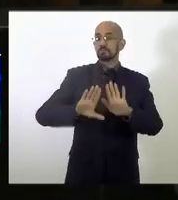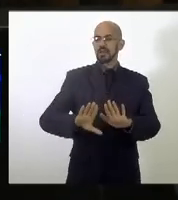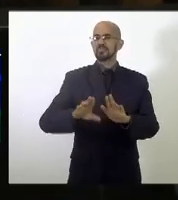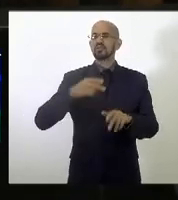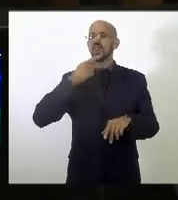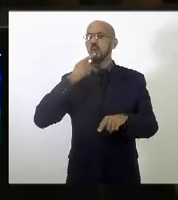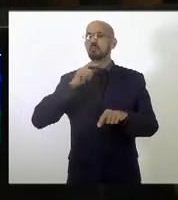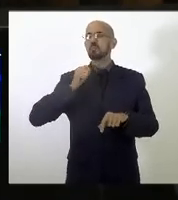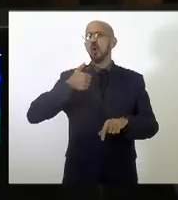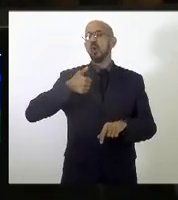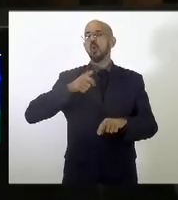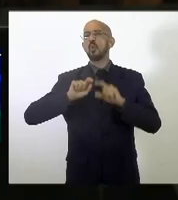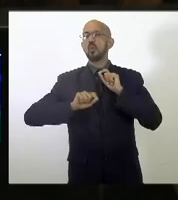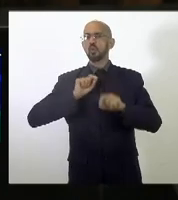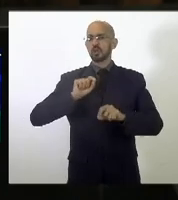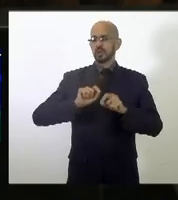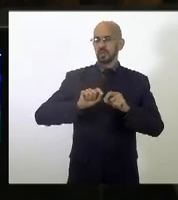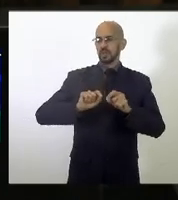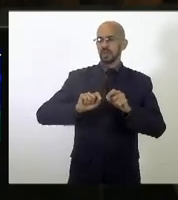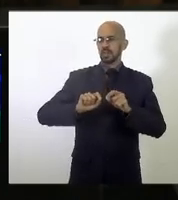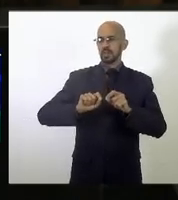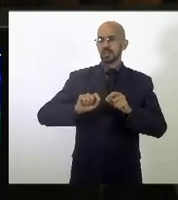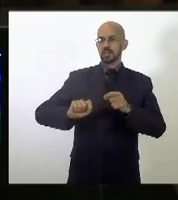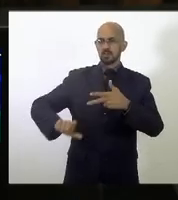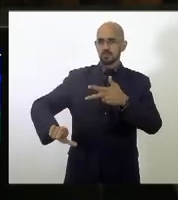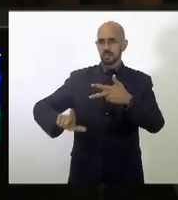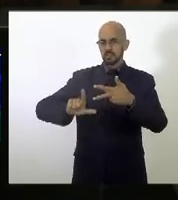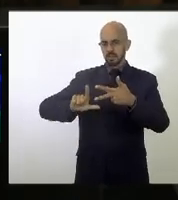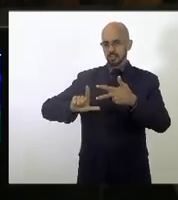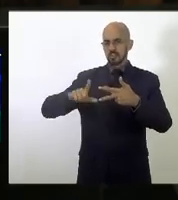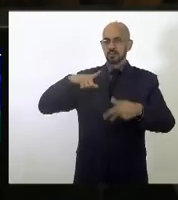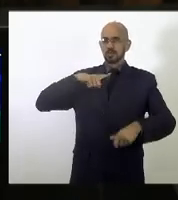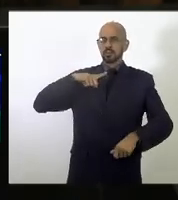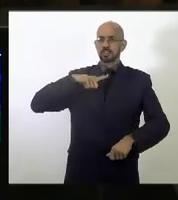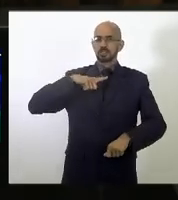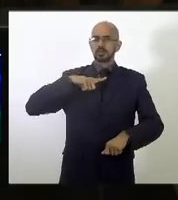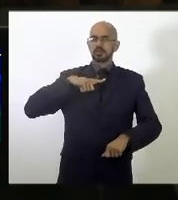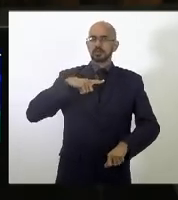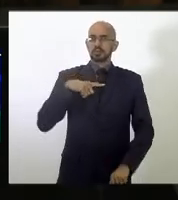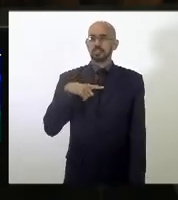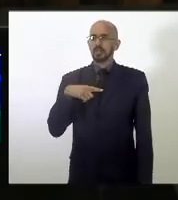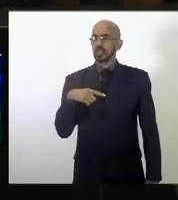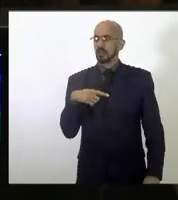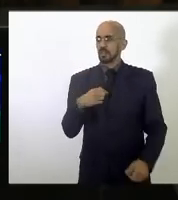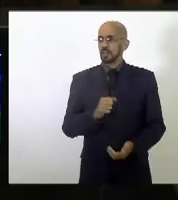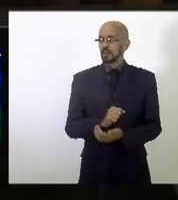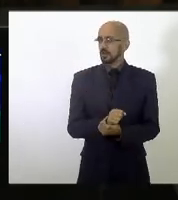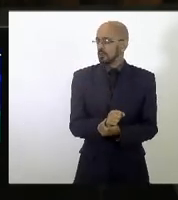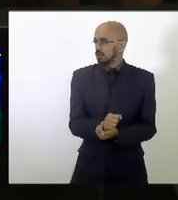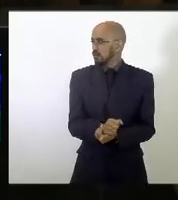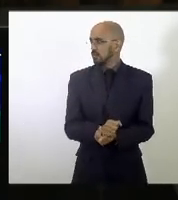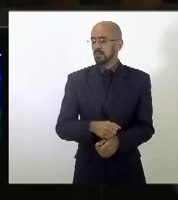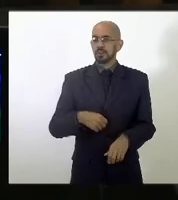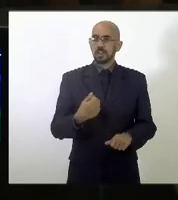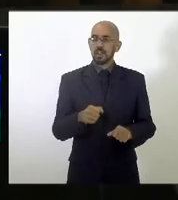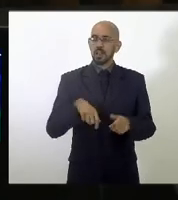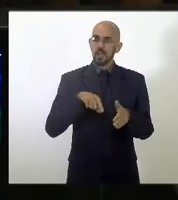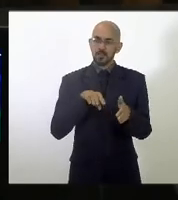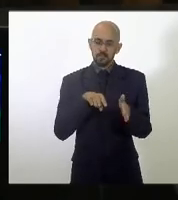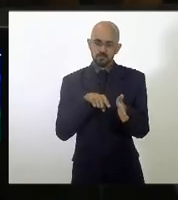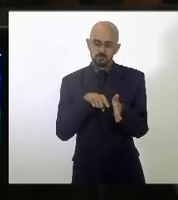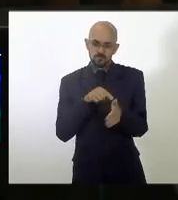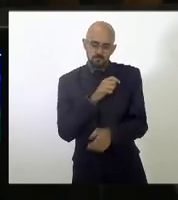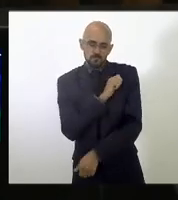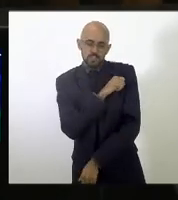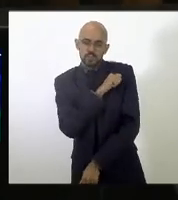pouco que o parlamento ele tem uma função primordial de fiscalizar. Fiscalizar a função